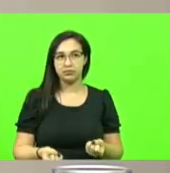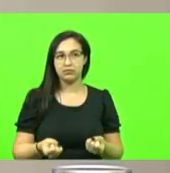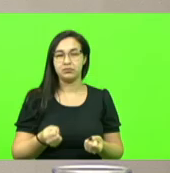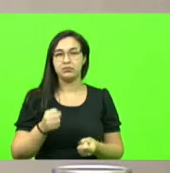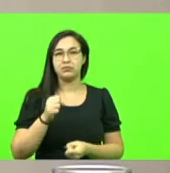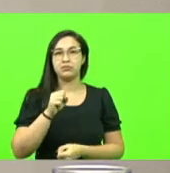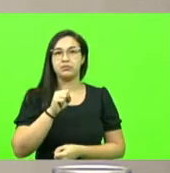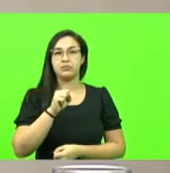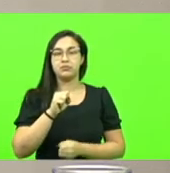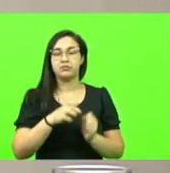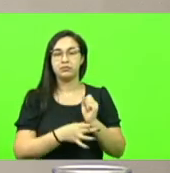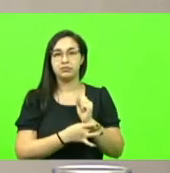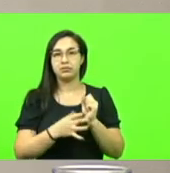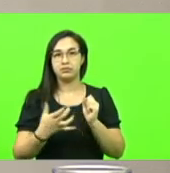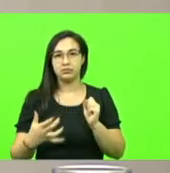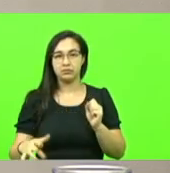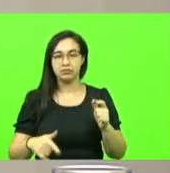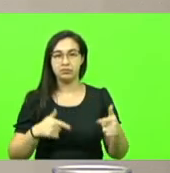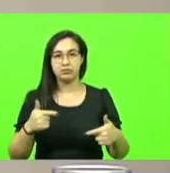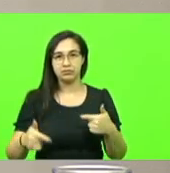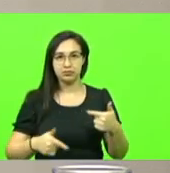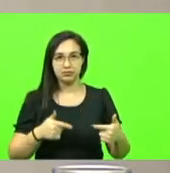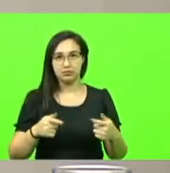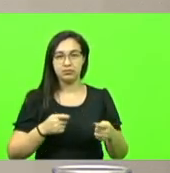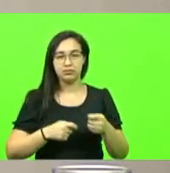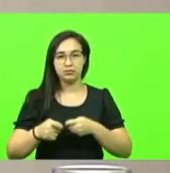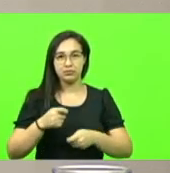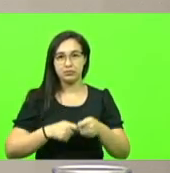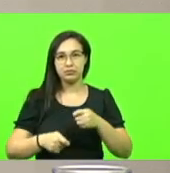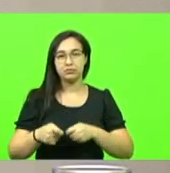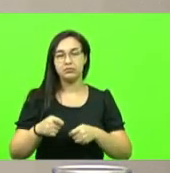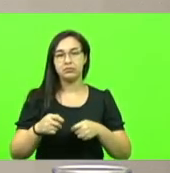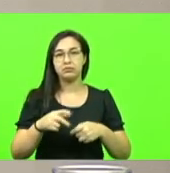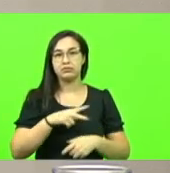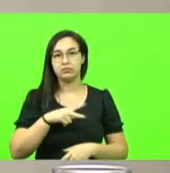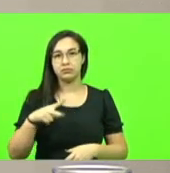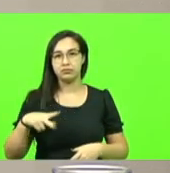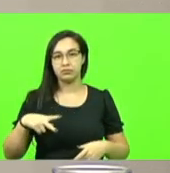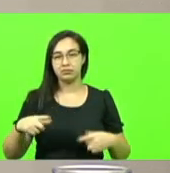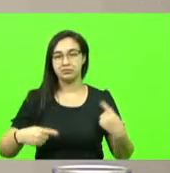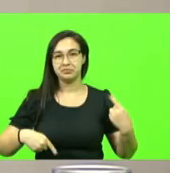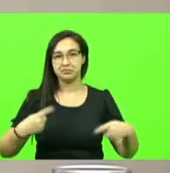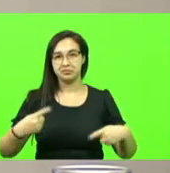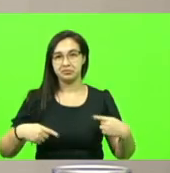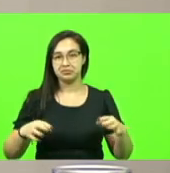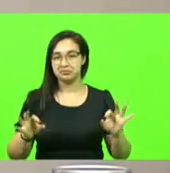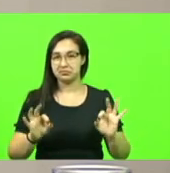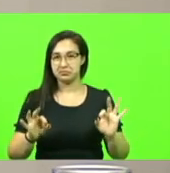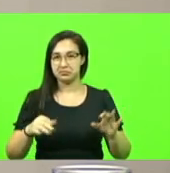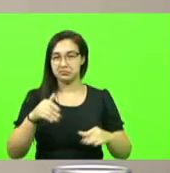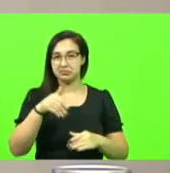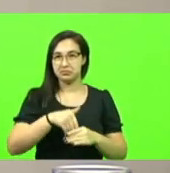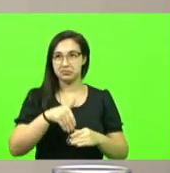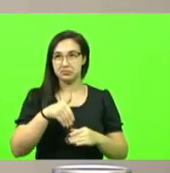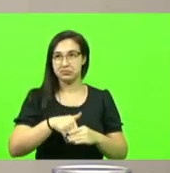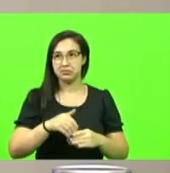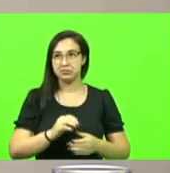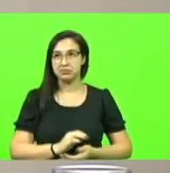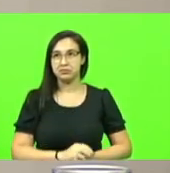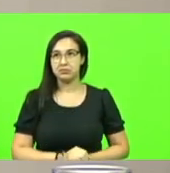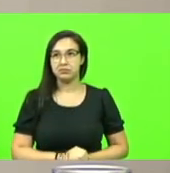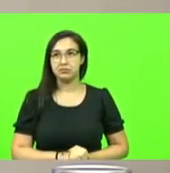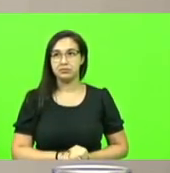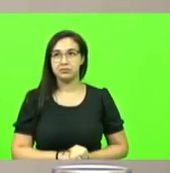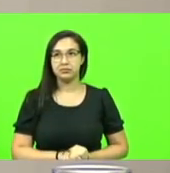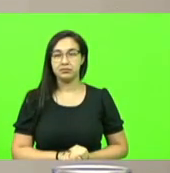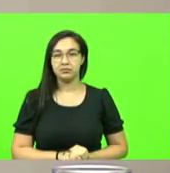Finanças e Tributação, Trabalho, Administração e Serviço Público. Em discussão. Não havendo quem queira discutir, é em votação. Deputados que aprovam,